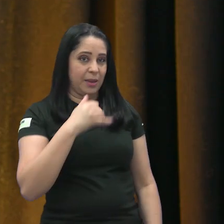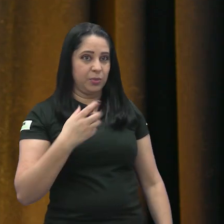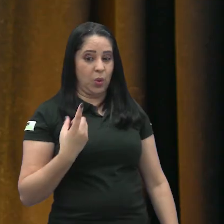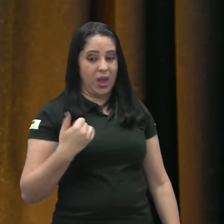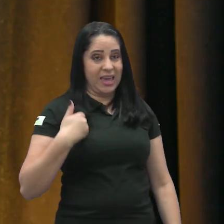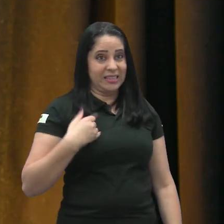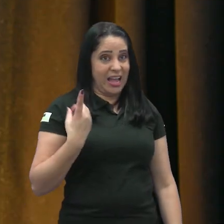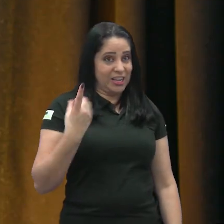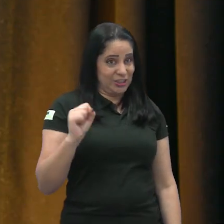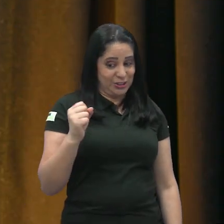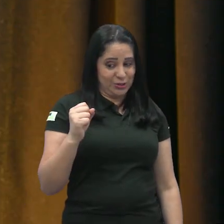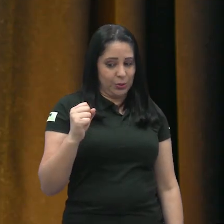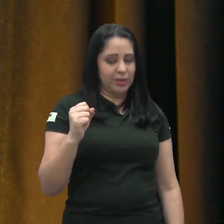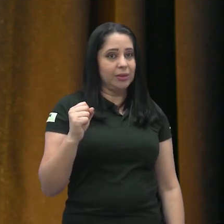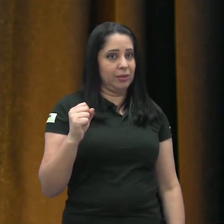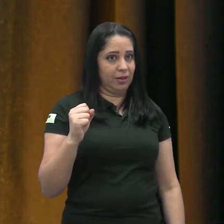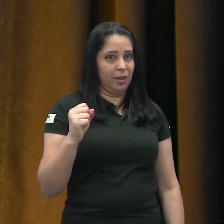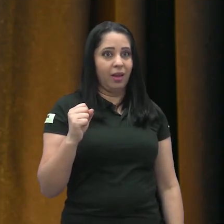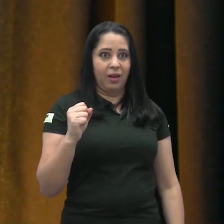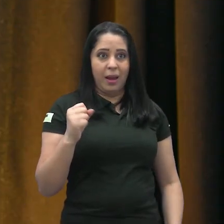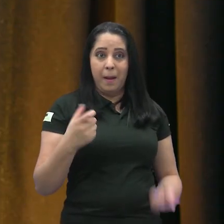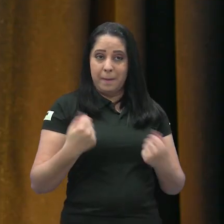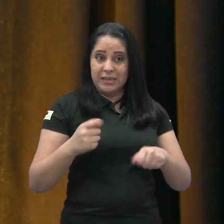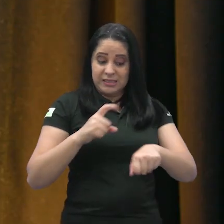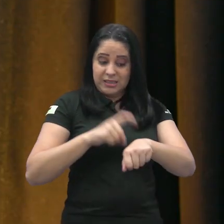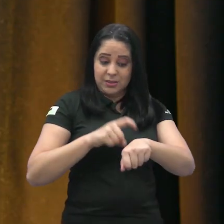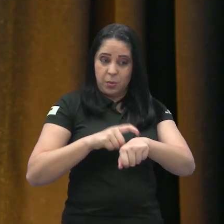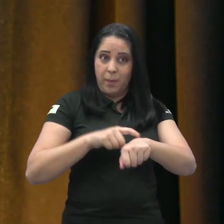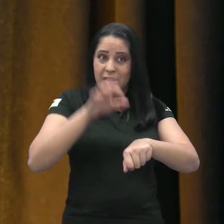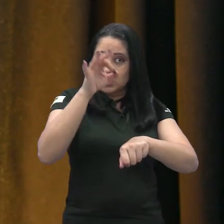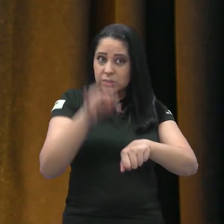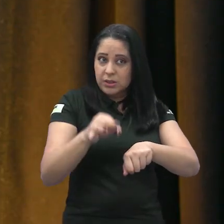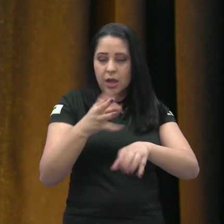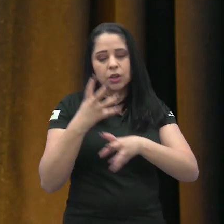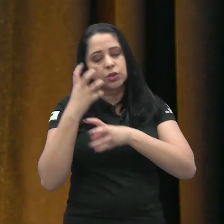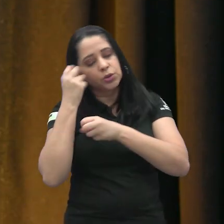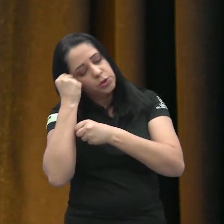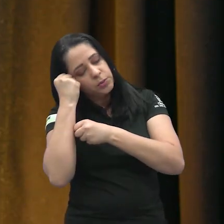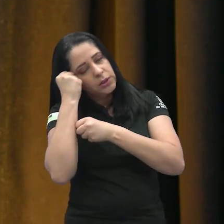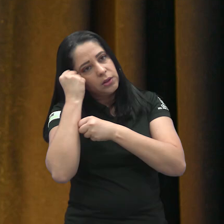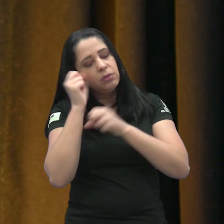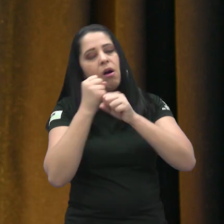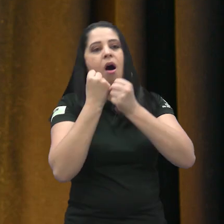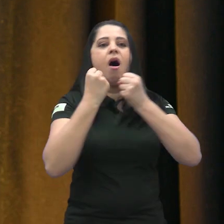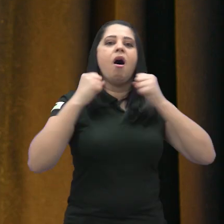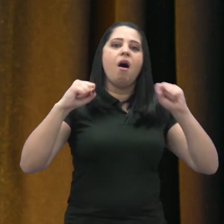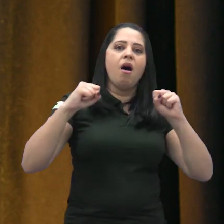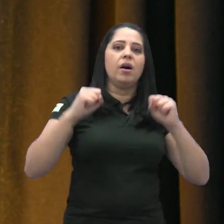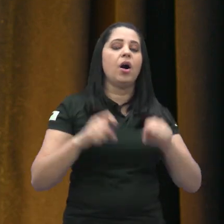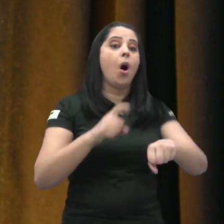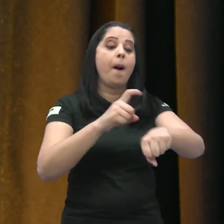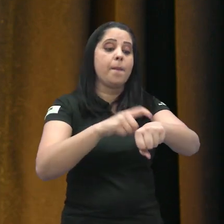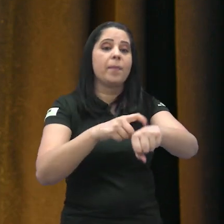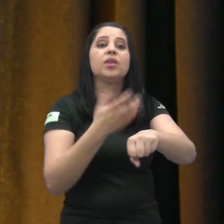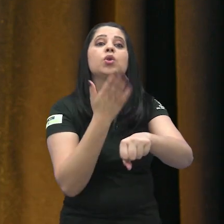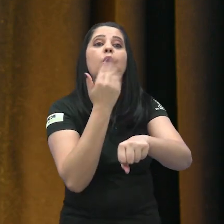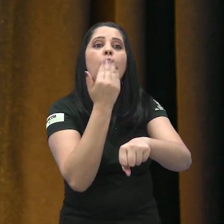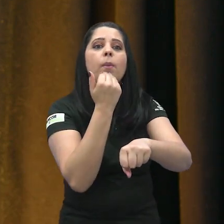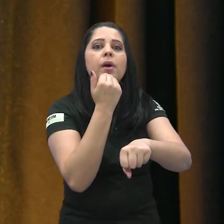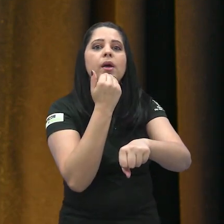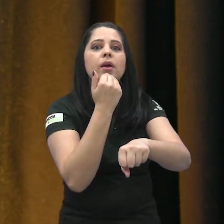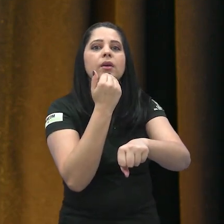dos 18, você vai sentir o quanto que é importante você ter um horário certinho para você acordar e dormir. Sim. Os horários